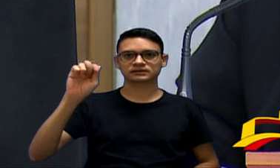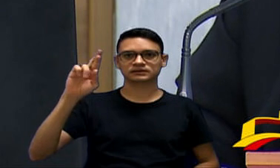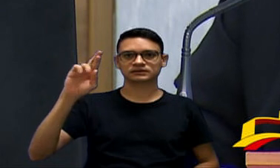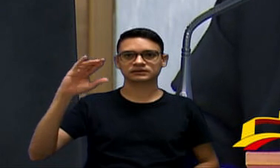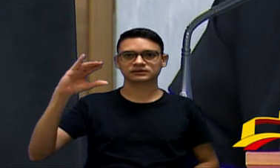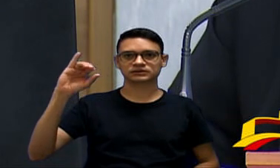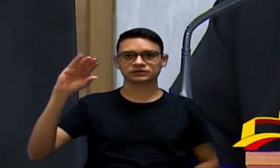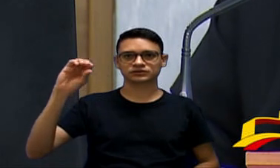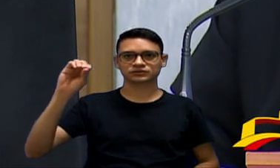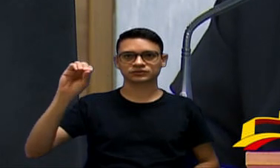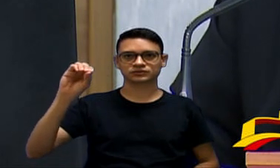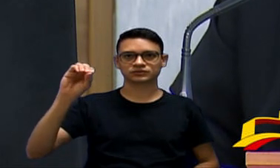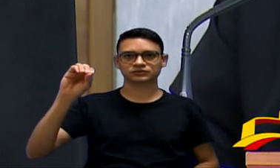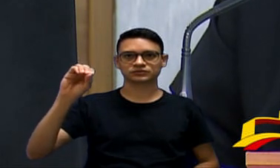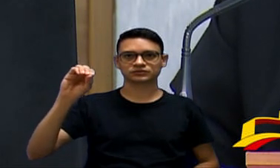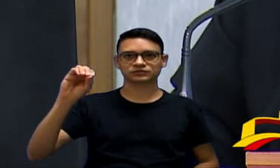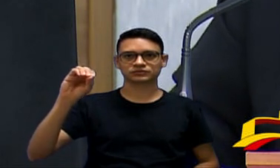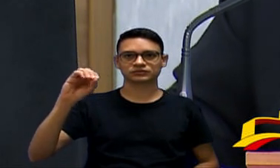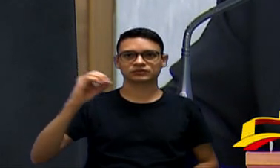Eu coloco.